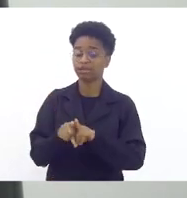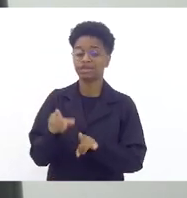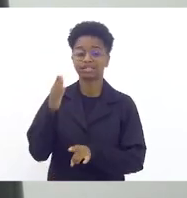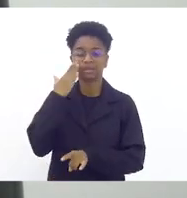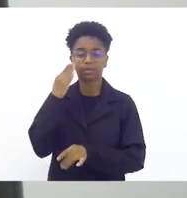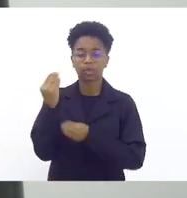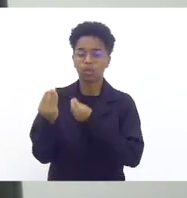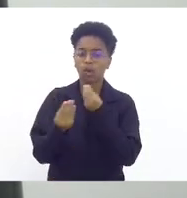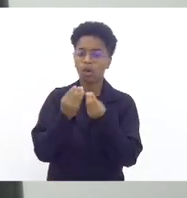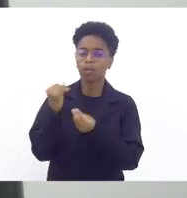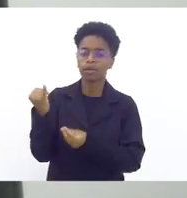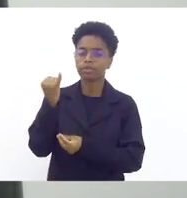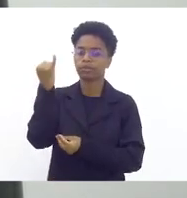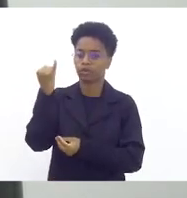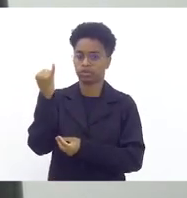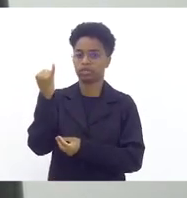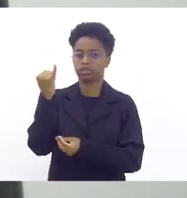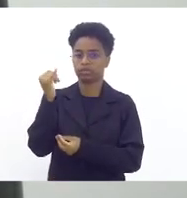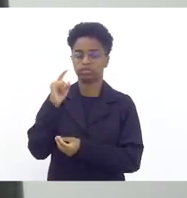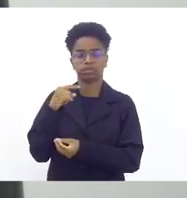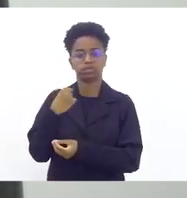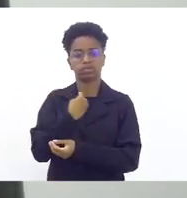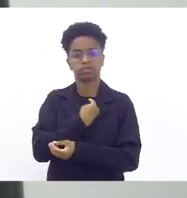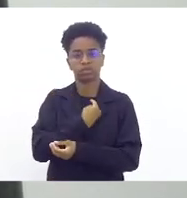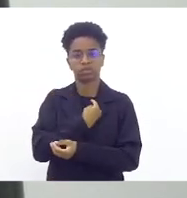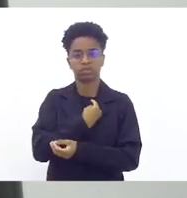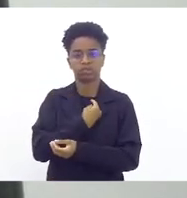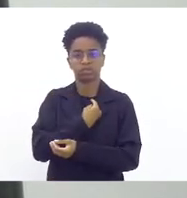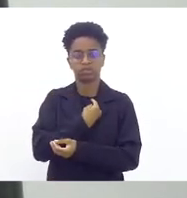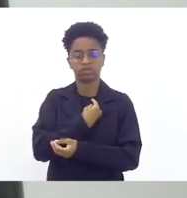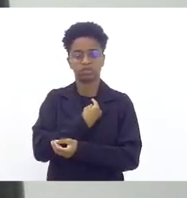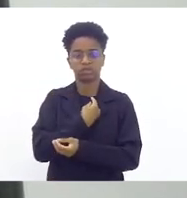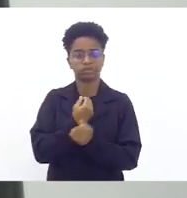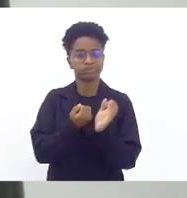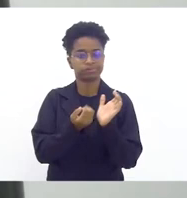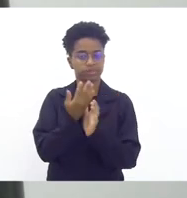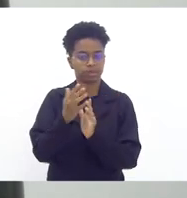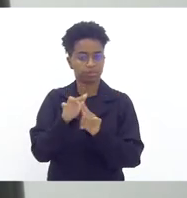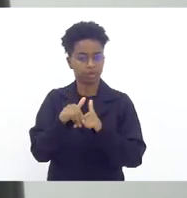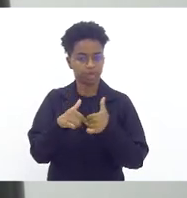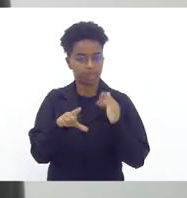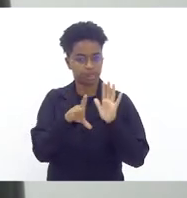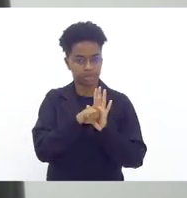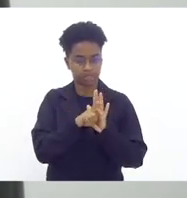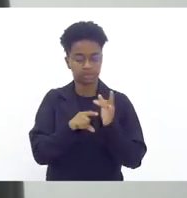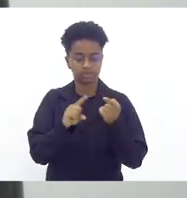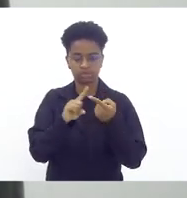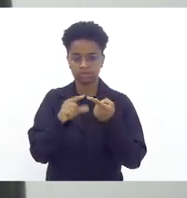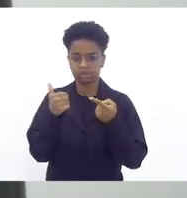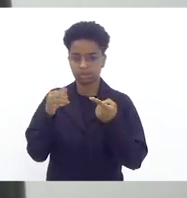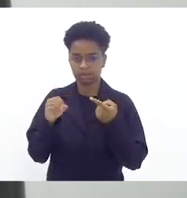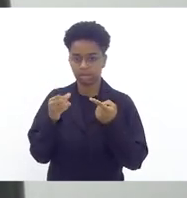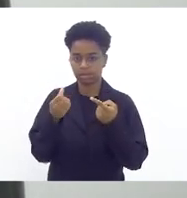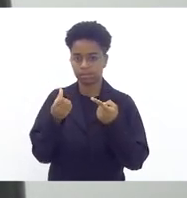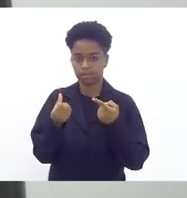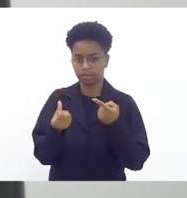importância do marco legal que se estabelece com o conjunto de leis. A 10.639,